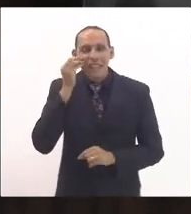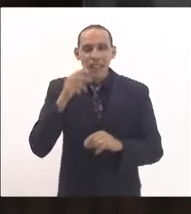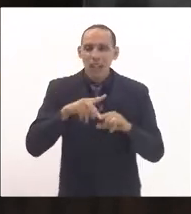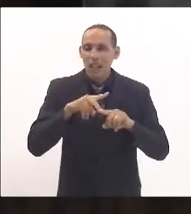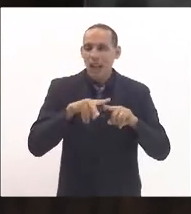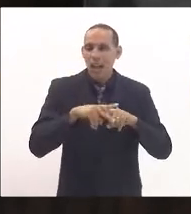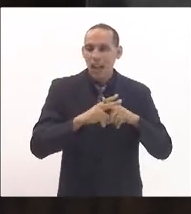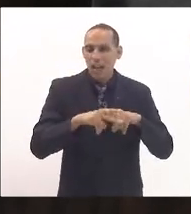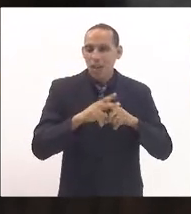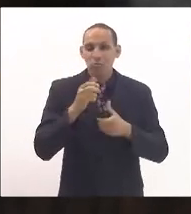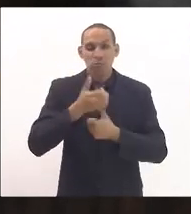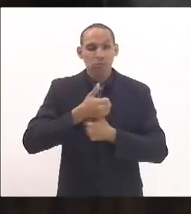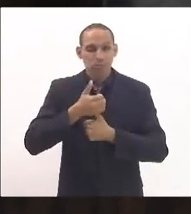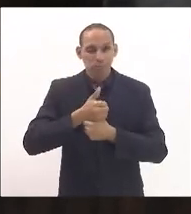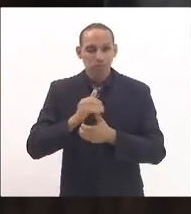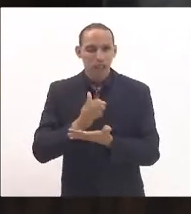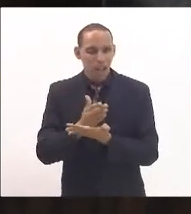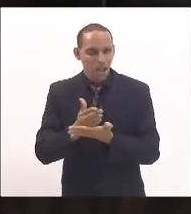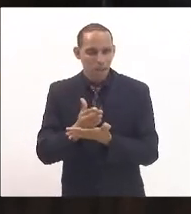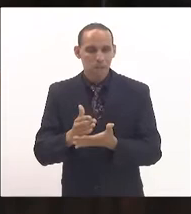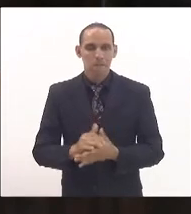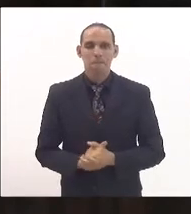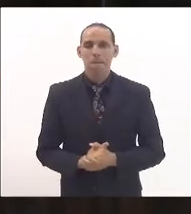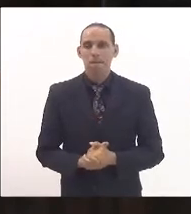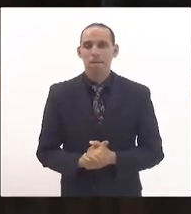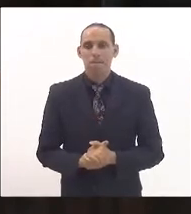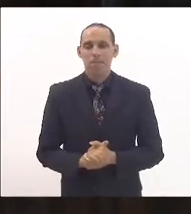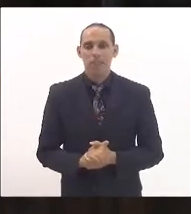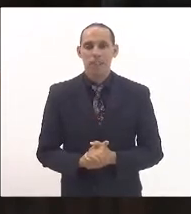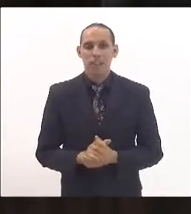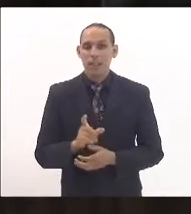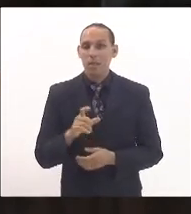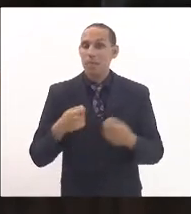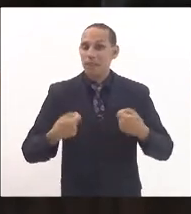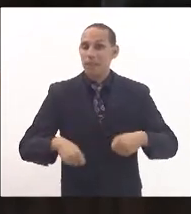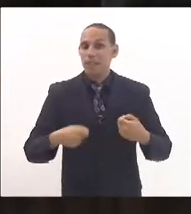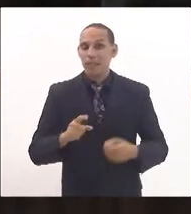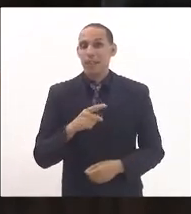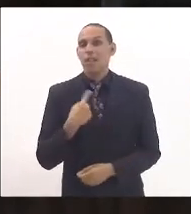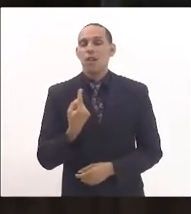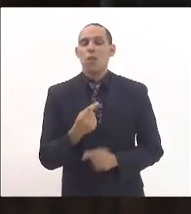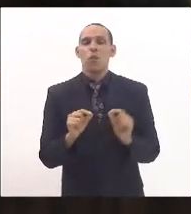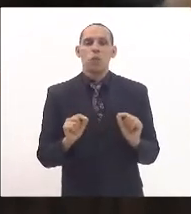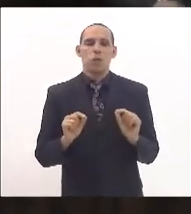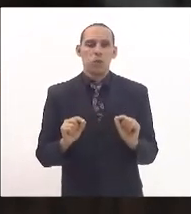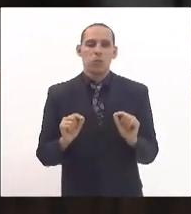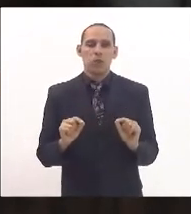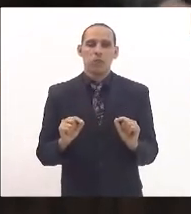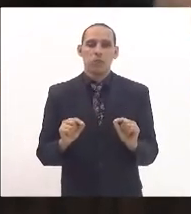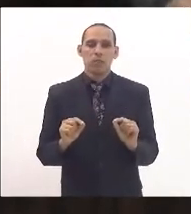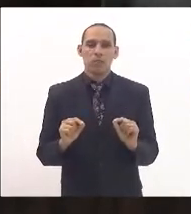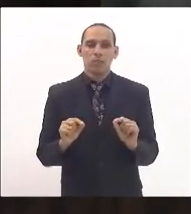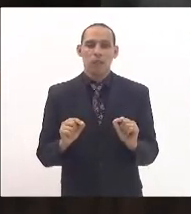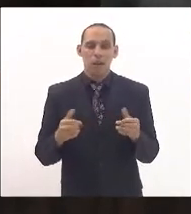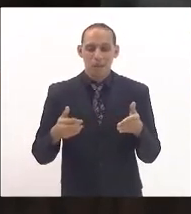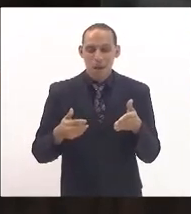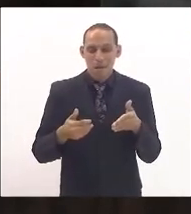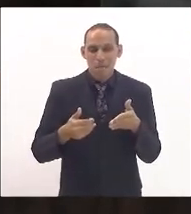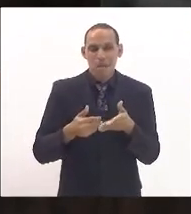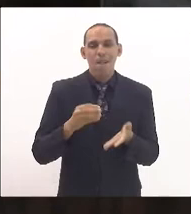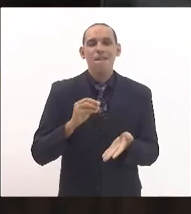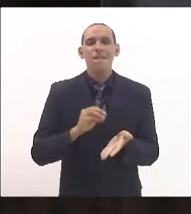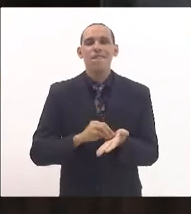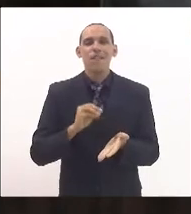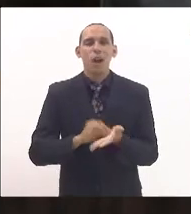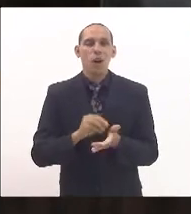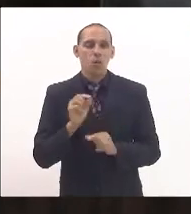algumas substitutivo. E nós precisamos, estamos há poucos segundos, minutos, de